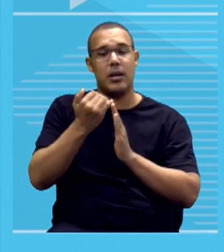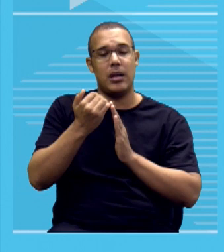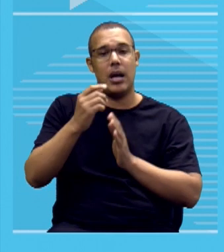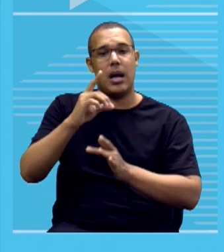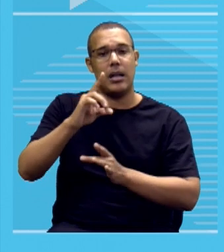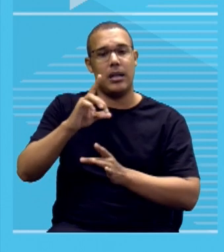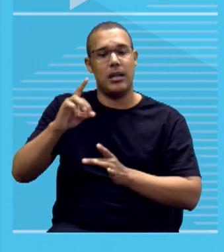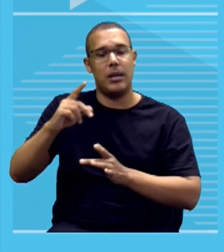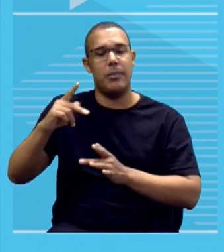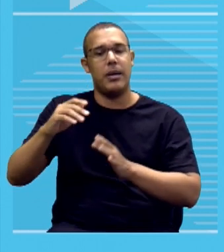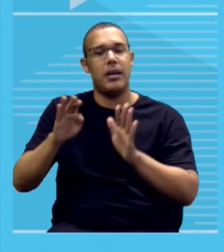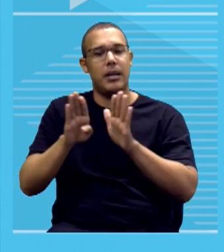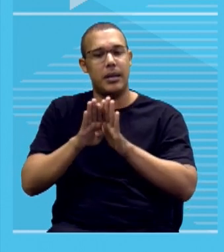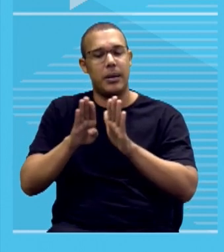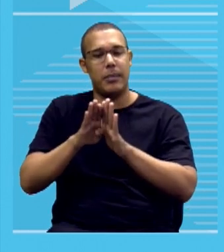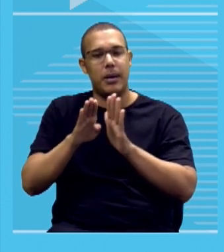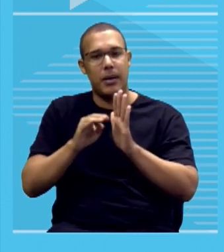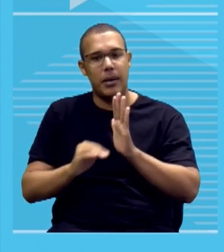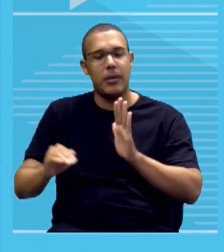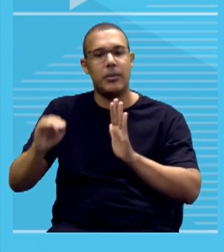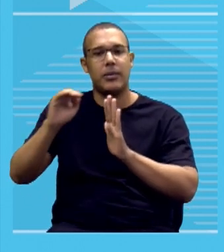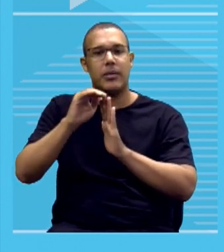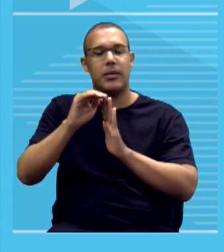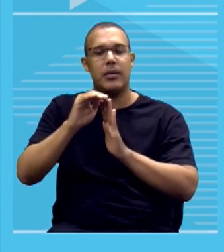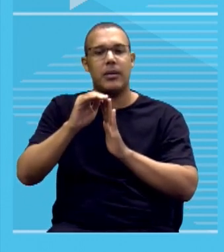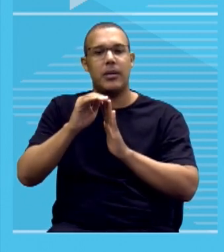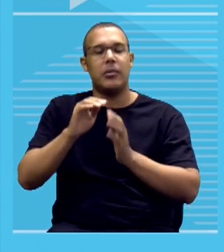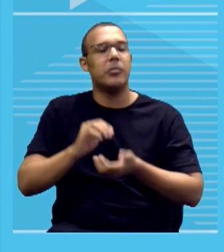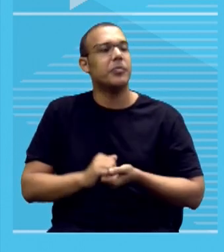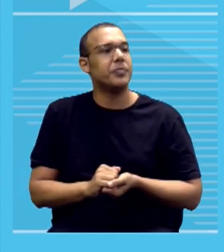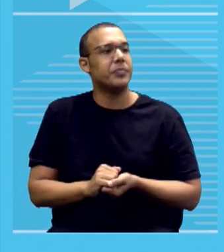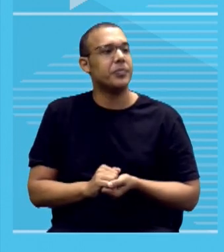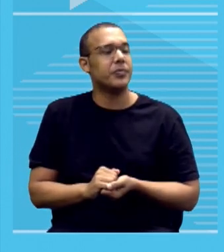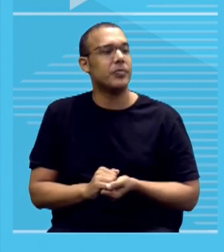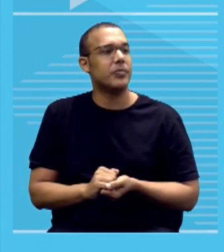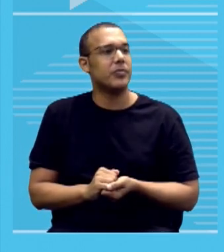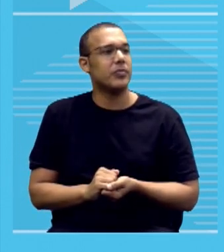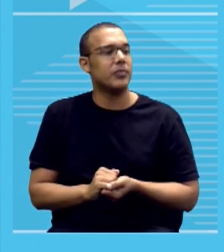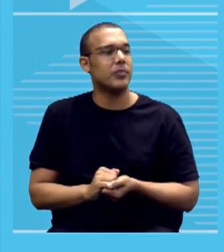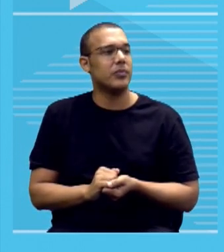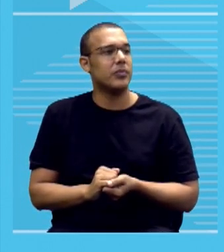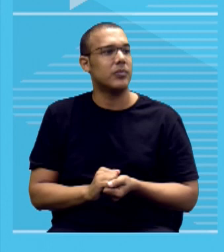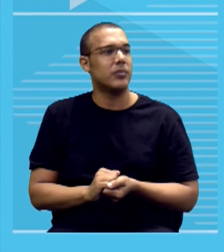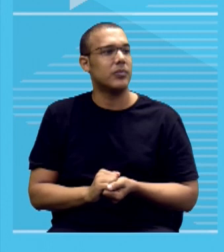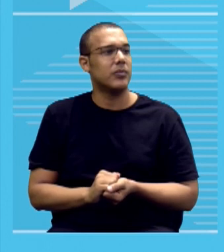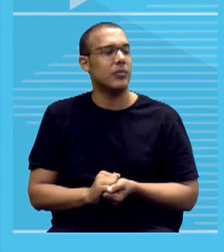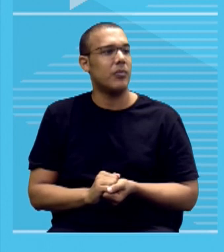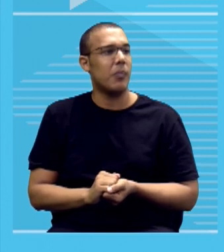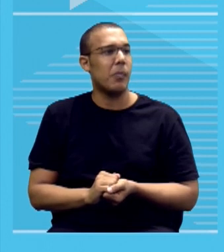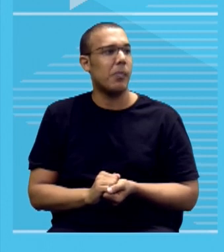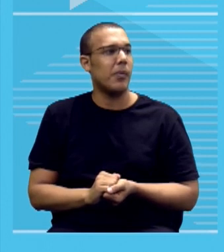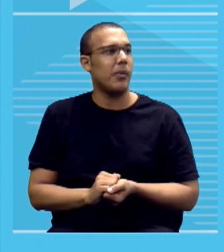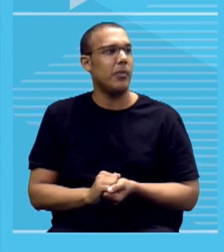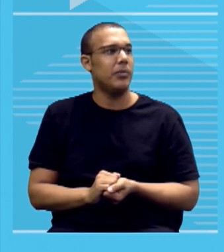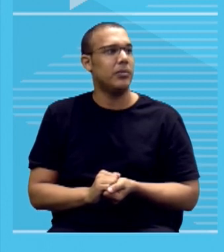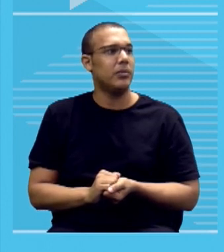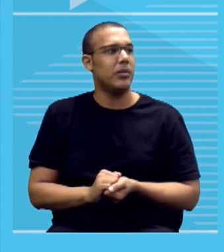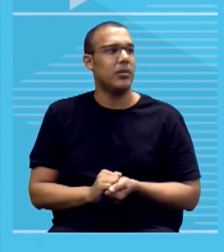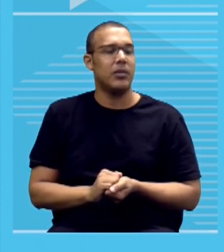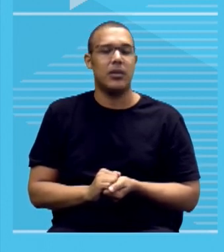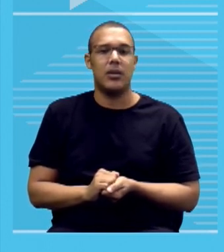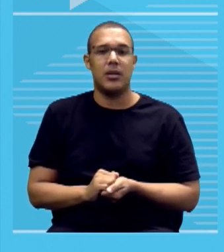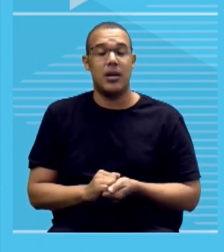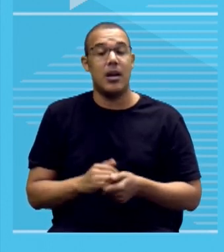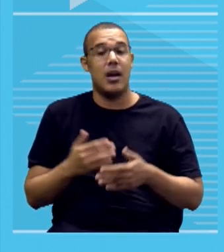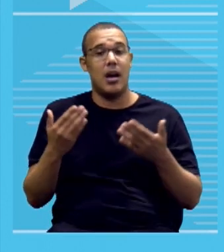DDP entre os terminais do receptor, já que os valores de R' e I aumentam, tá bom? E aí